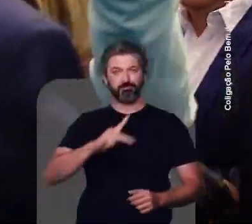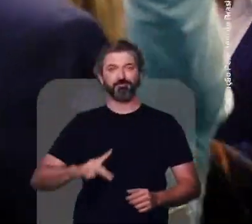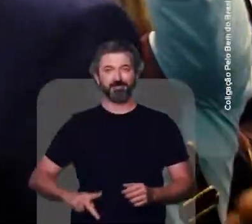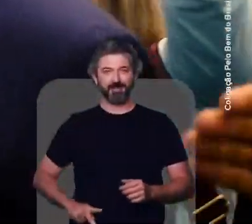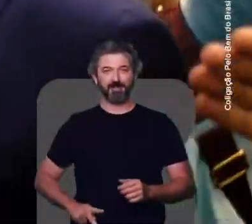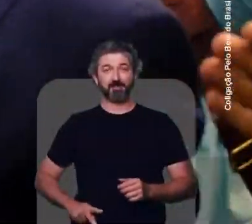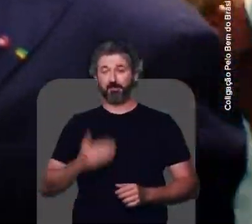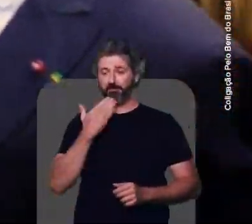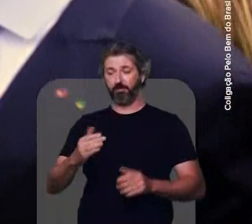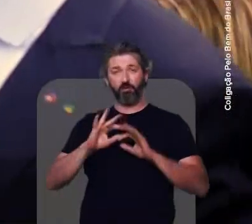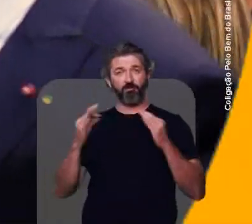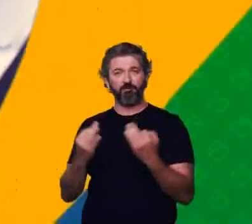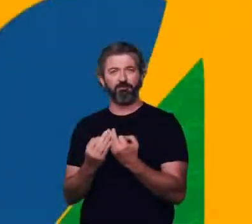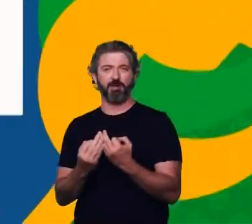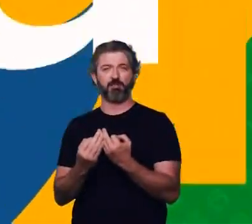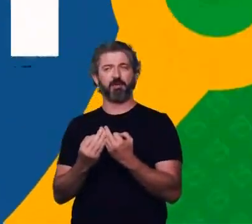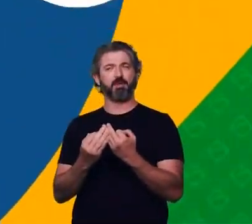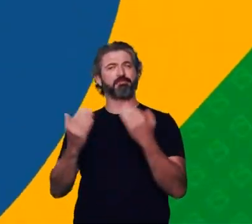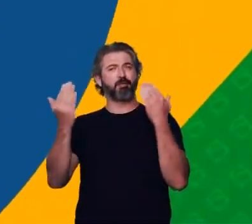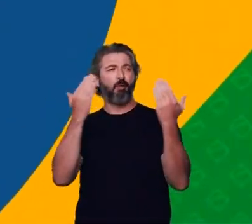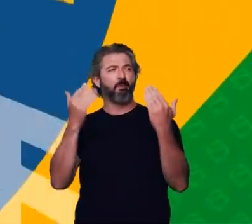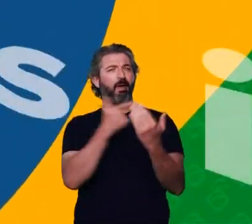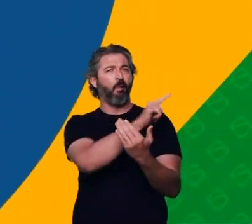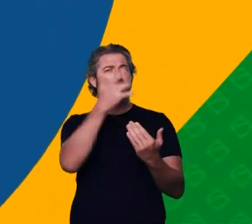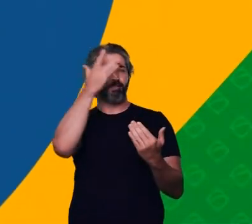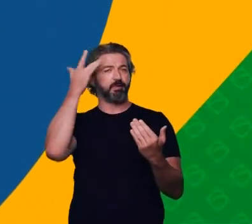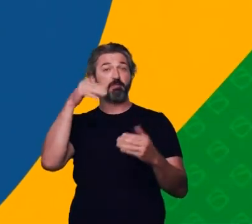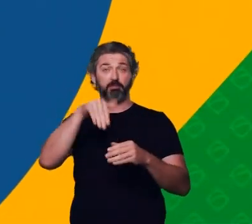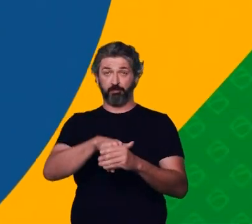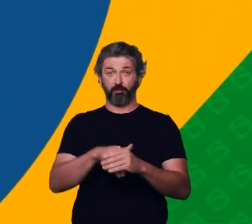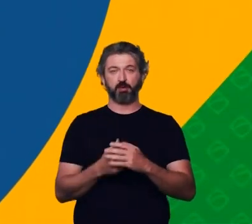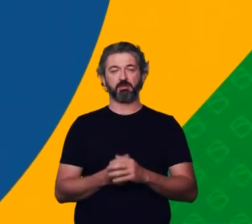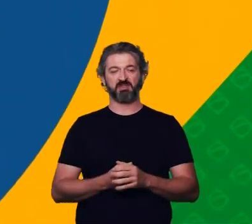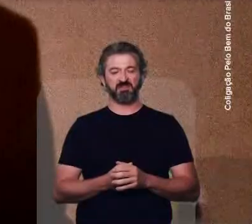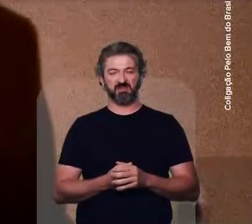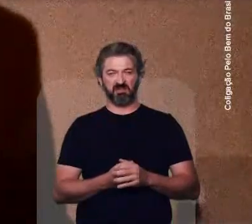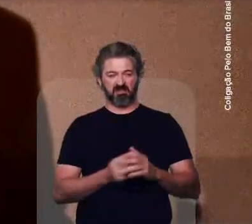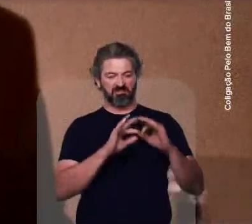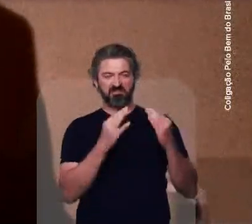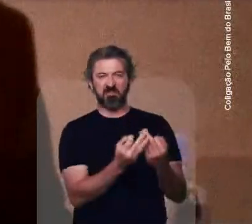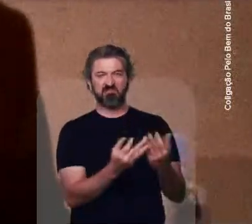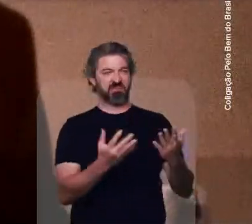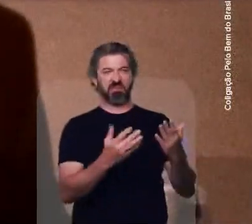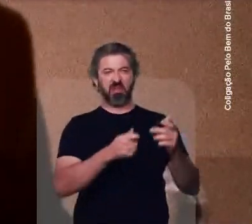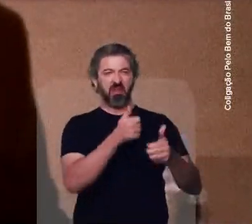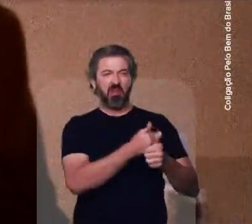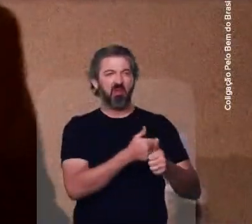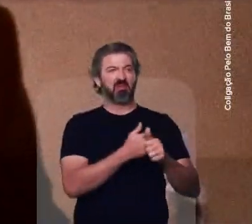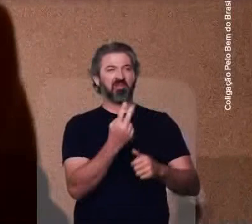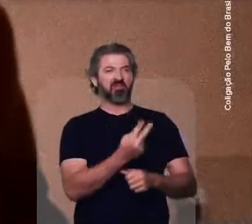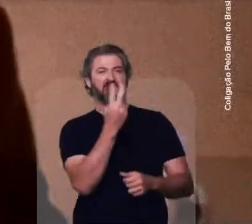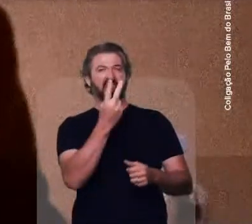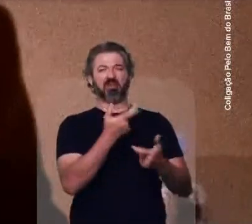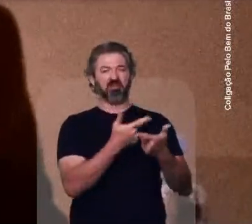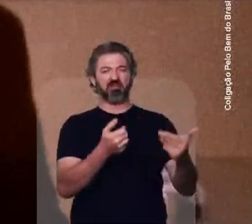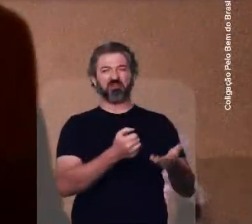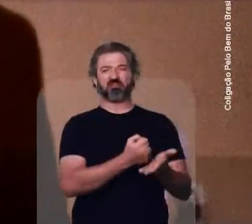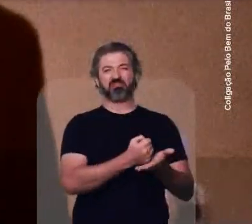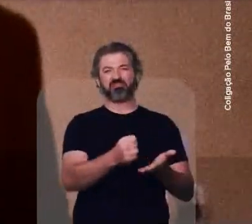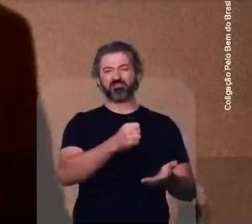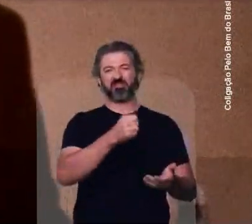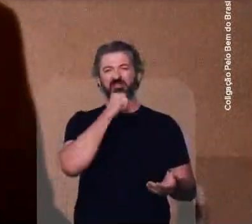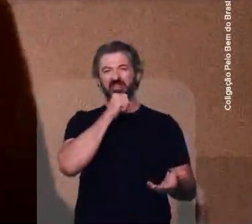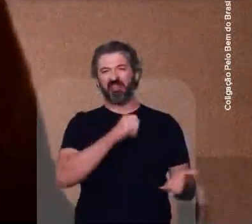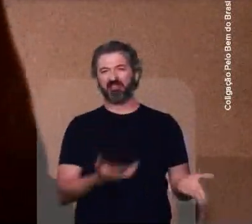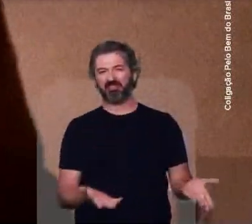Bolsonaro presidente. Pelo bem da família, compare e vote. Essa pauta da família, a pauta dos